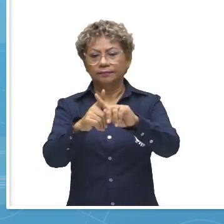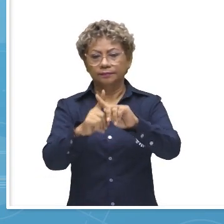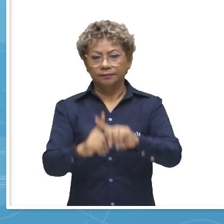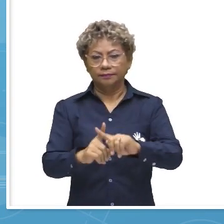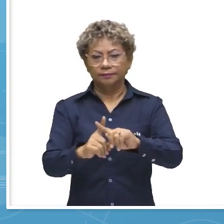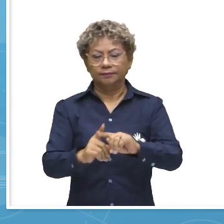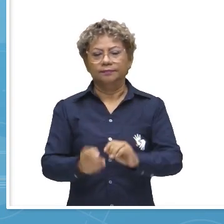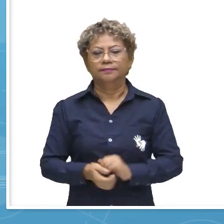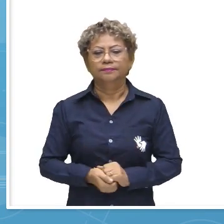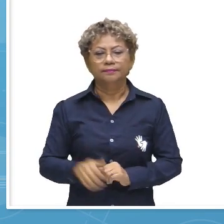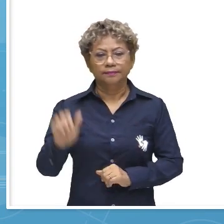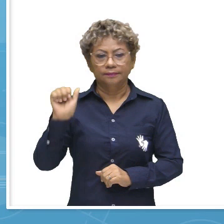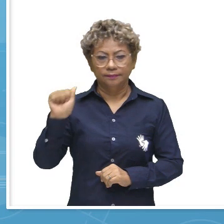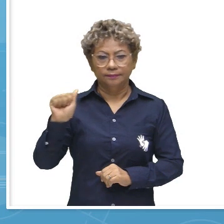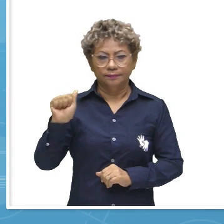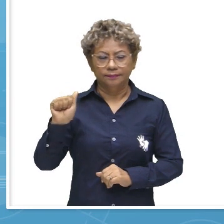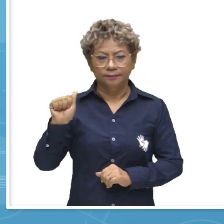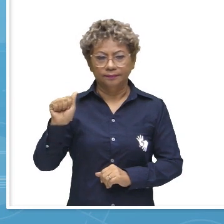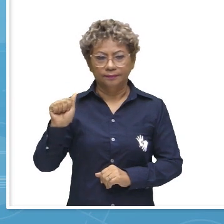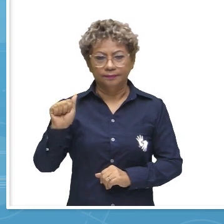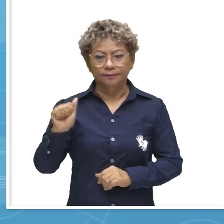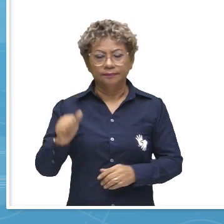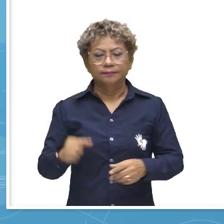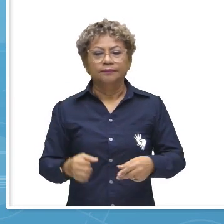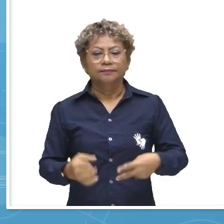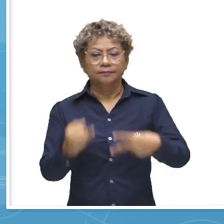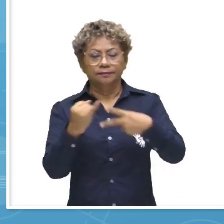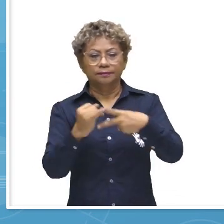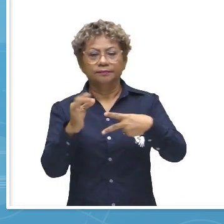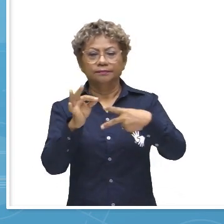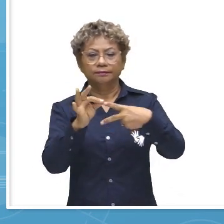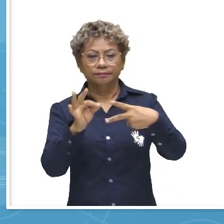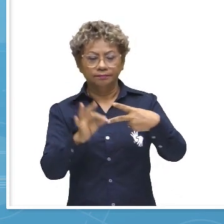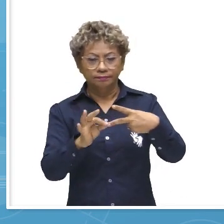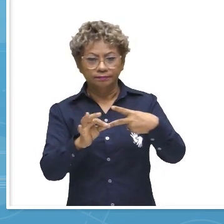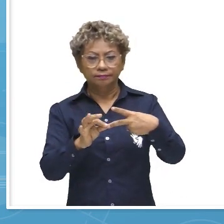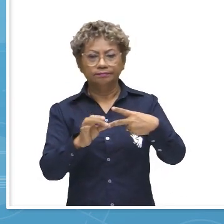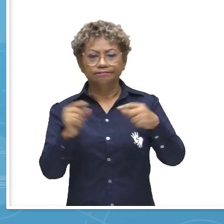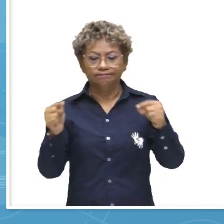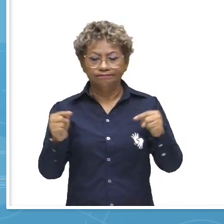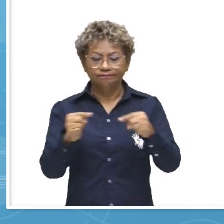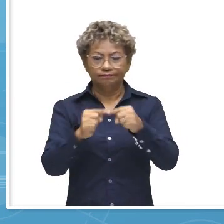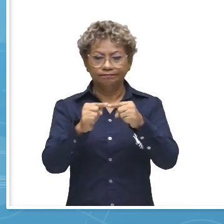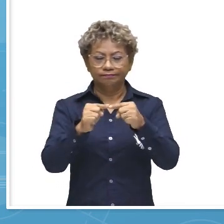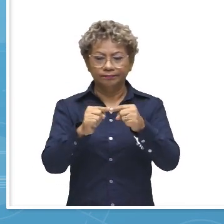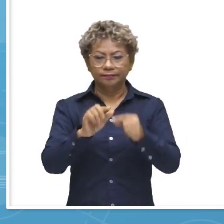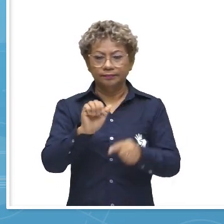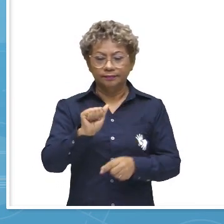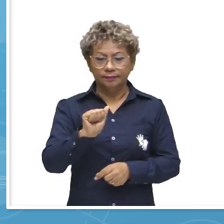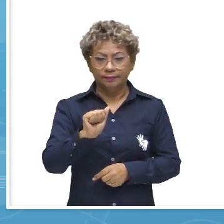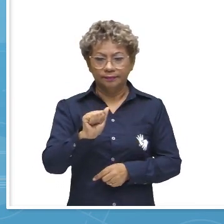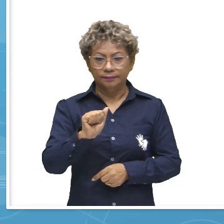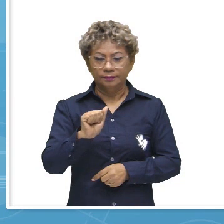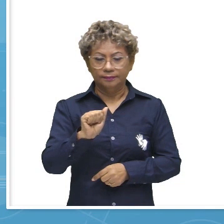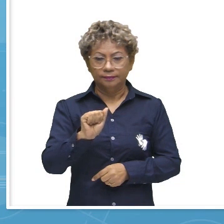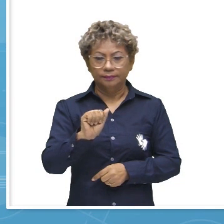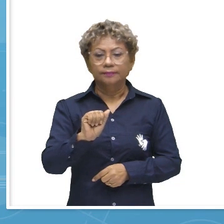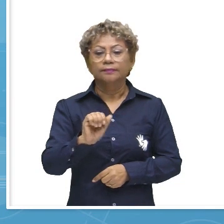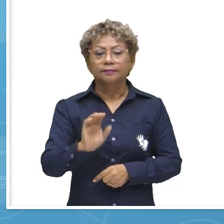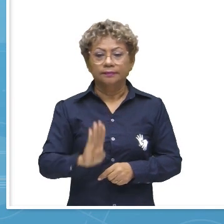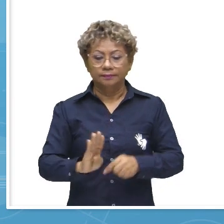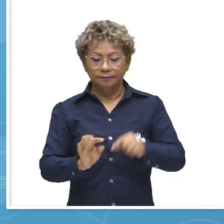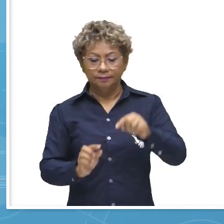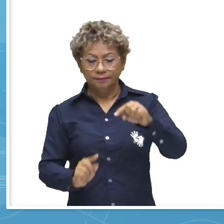A. Um polígono é chamado de convexo quando, dados os pontos A e B, em seu interior existe um